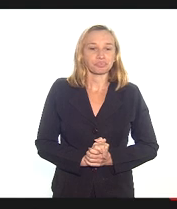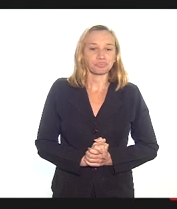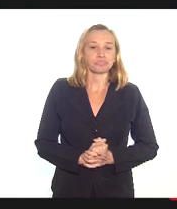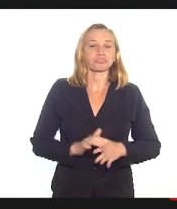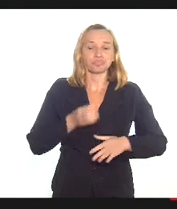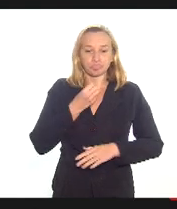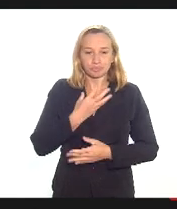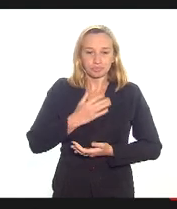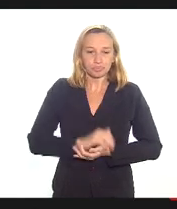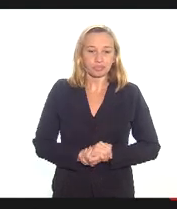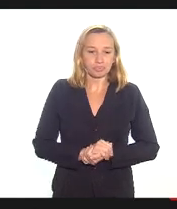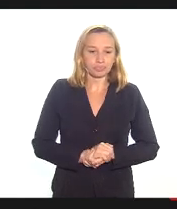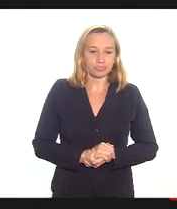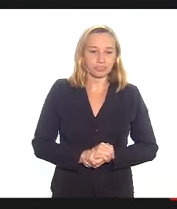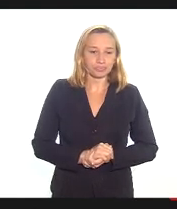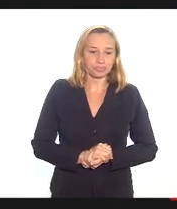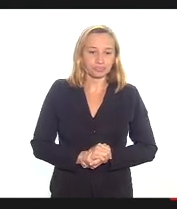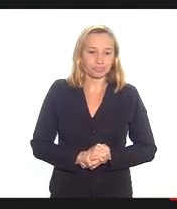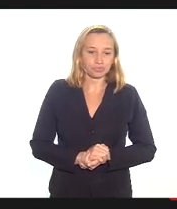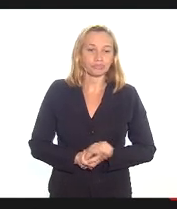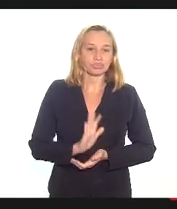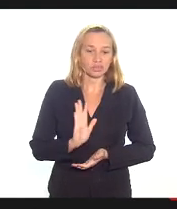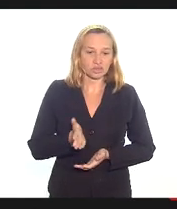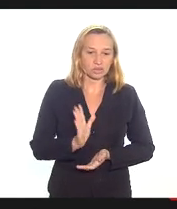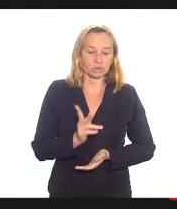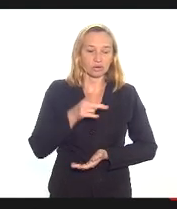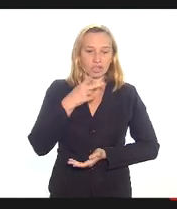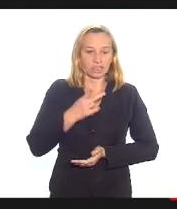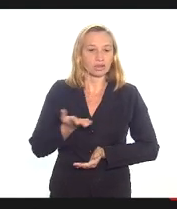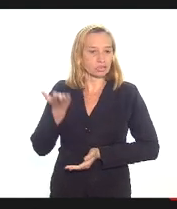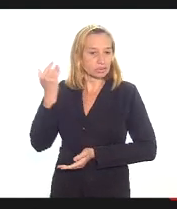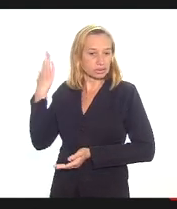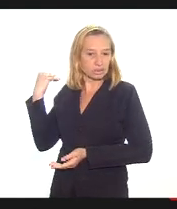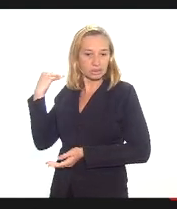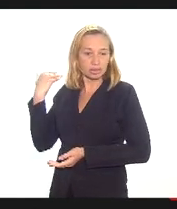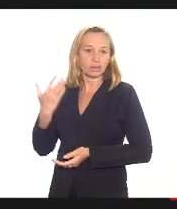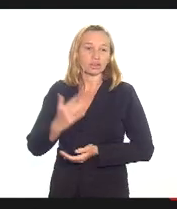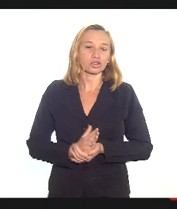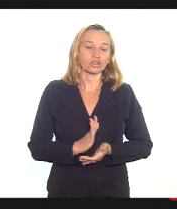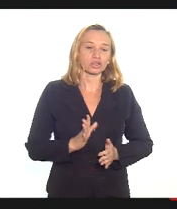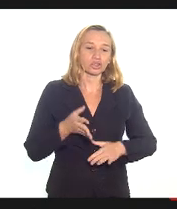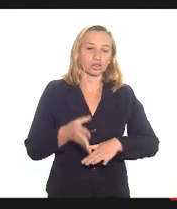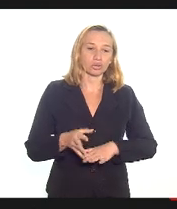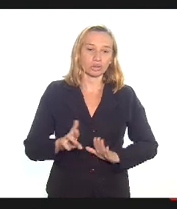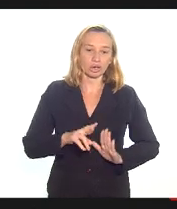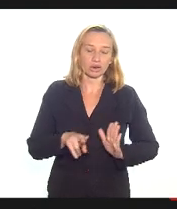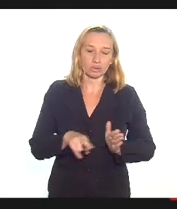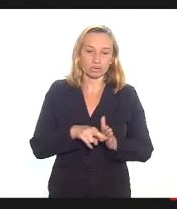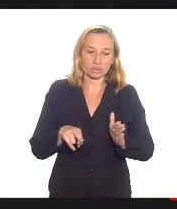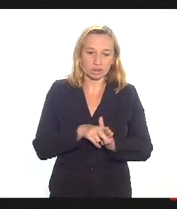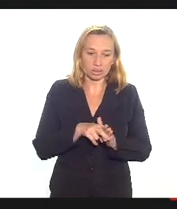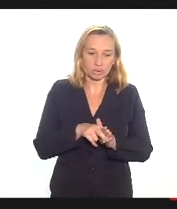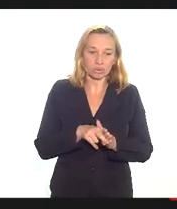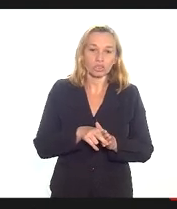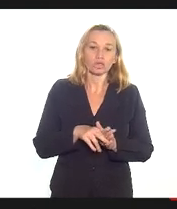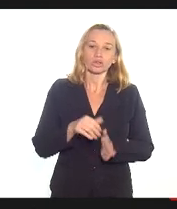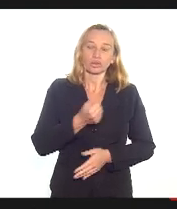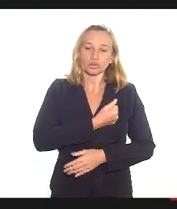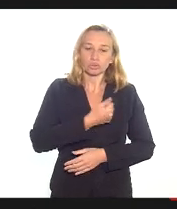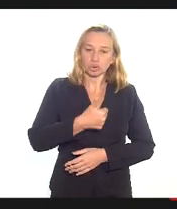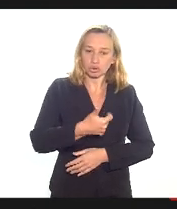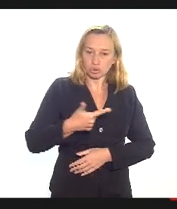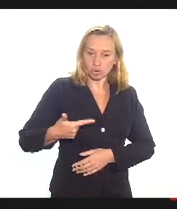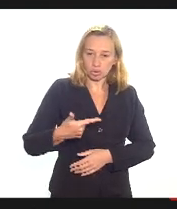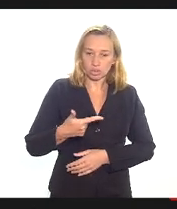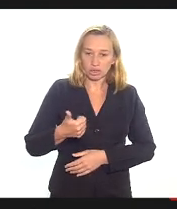Bom, isso aí foi ajustado lá atrás. Quando chegou na resolução 12, a ANP sentiu necessidade